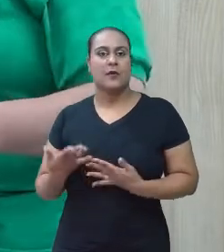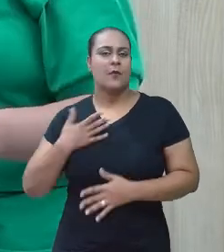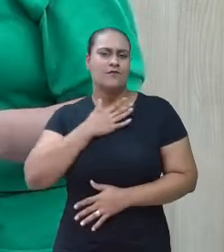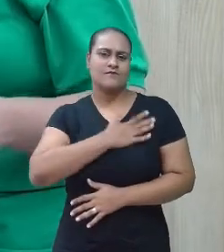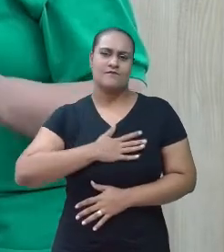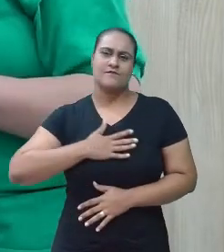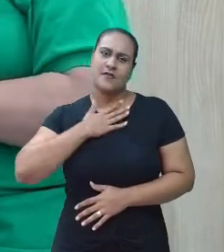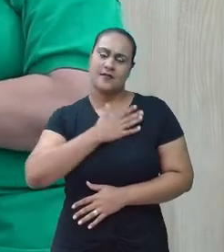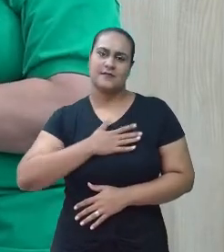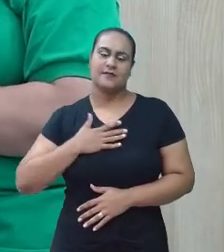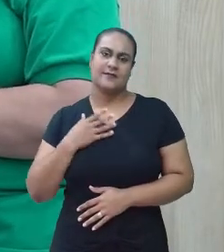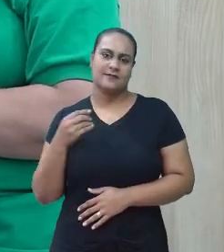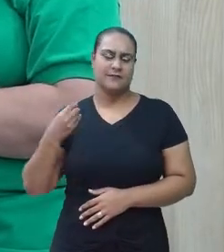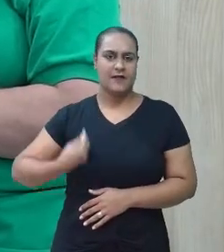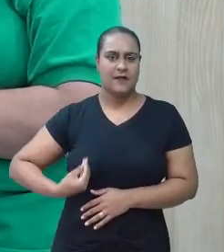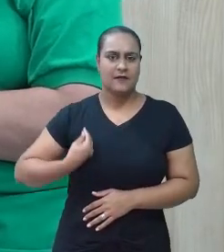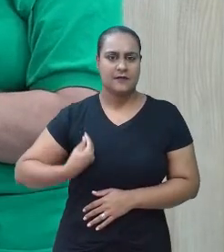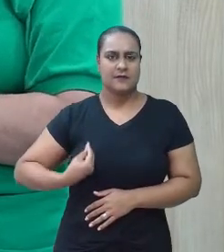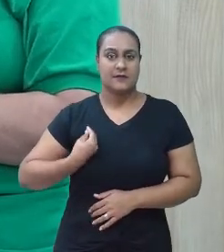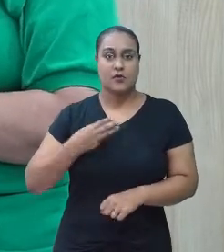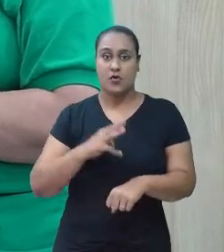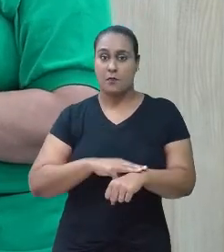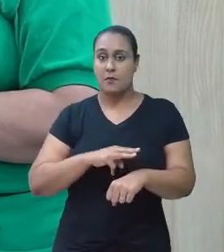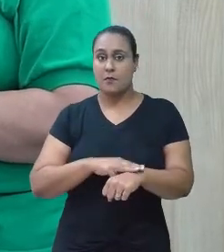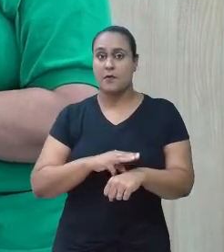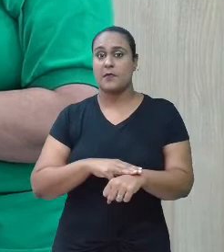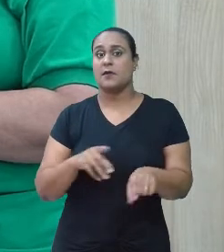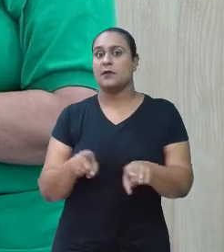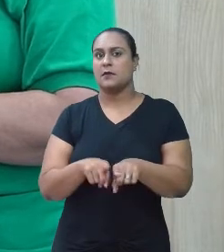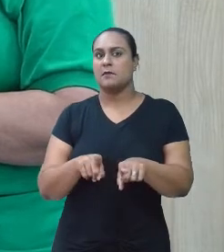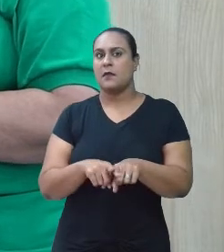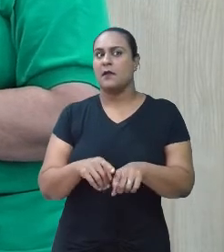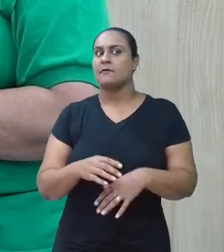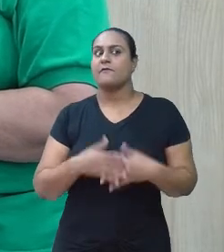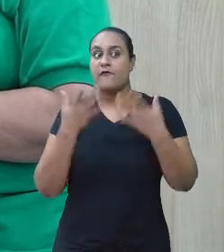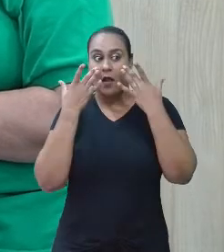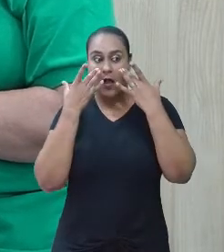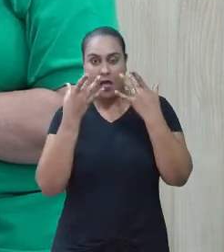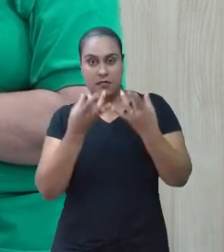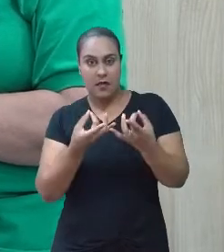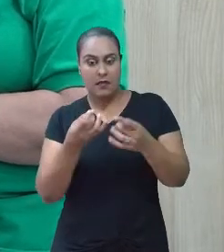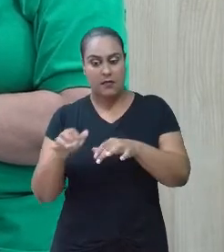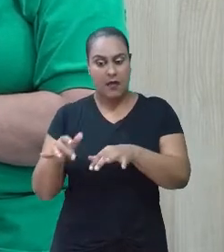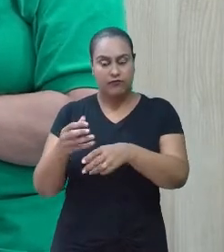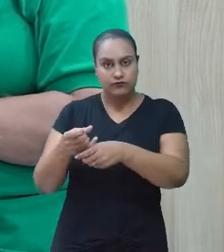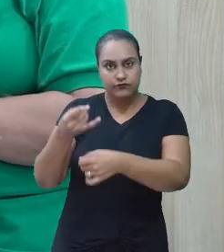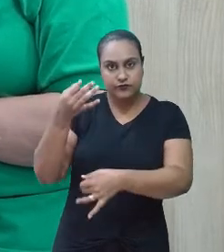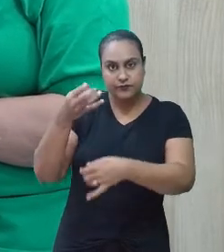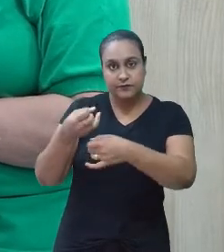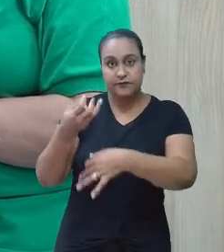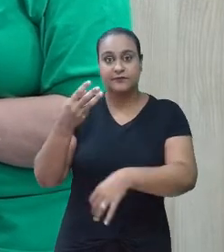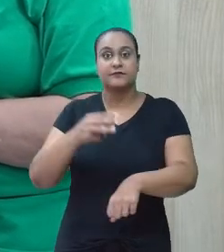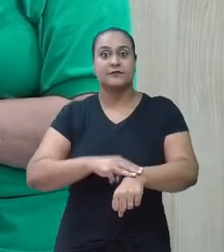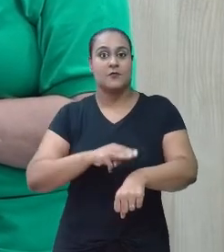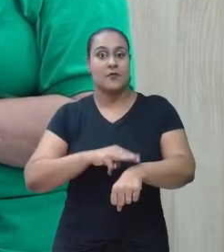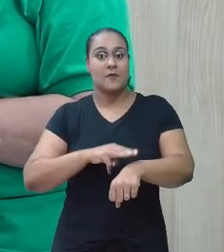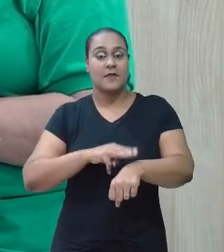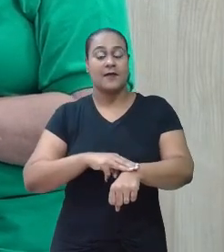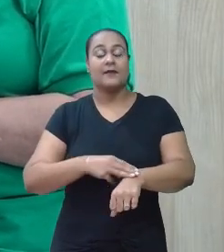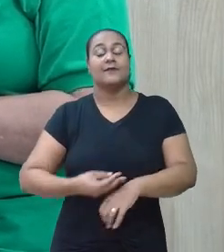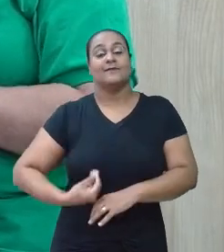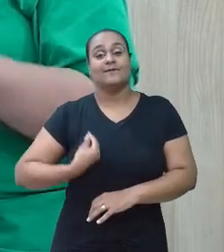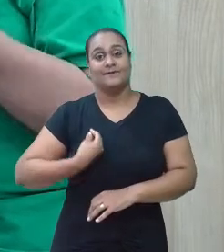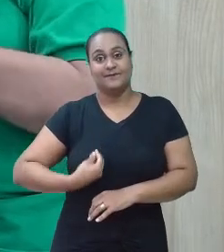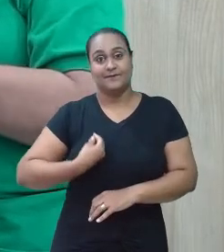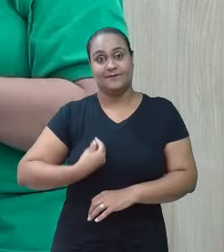prazer em estar aqui. O meu momento aqui também, gente, é ficar de olho aqui no chat, nesse momento ao vivo,